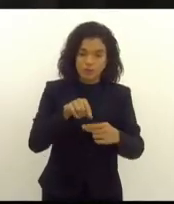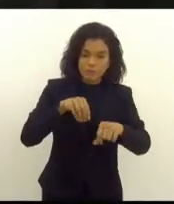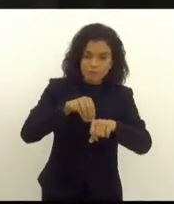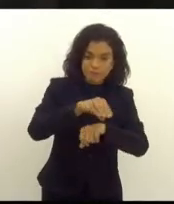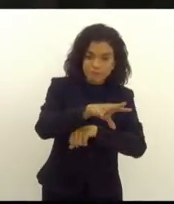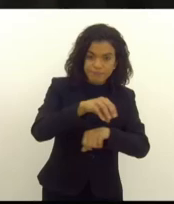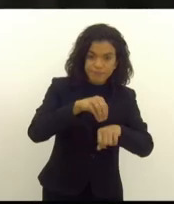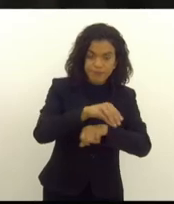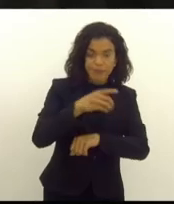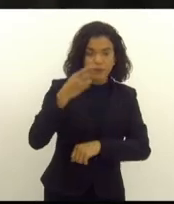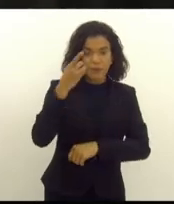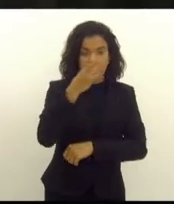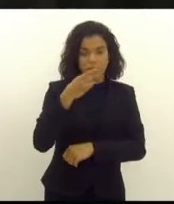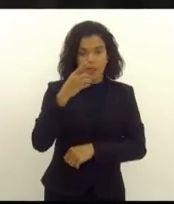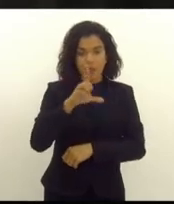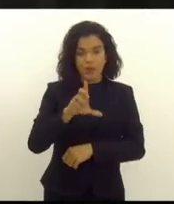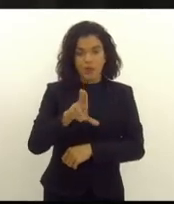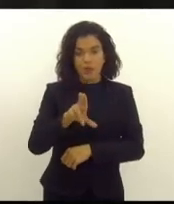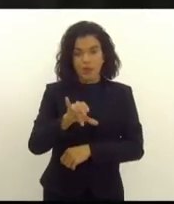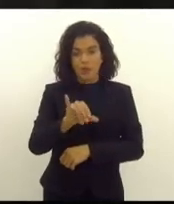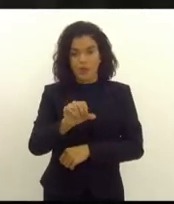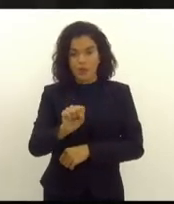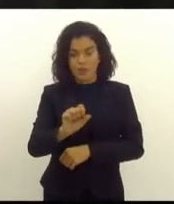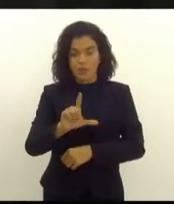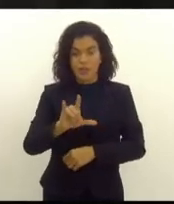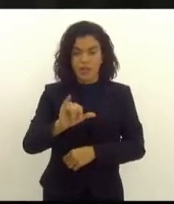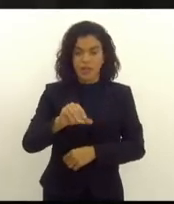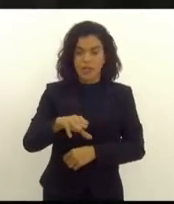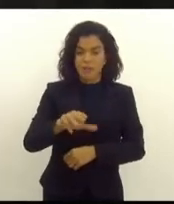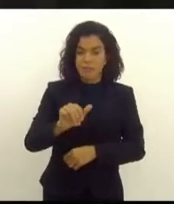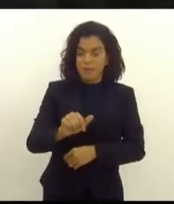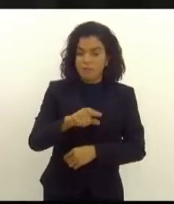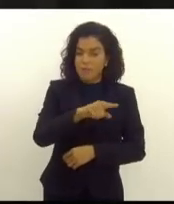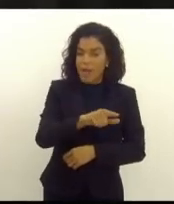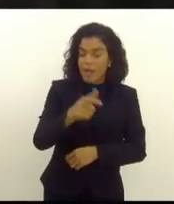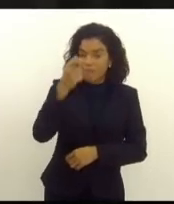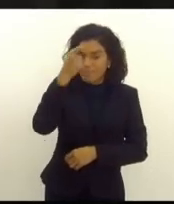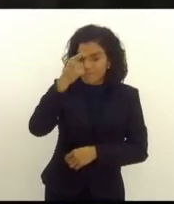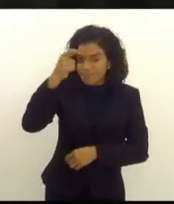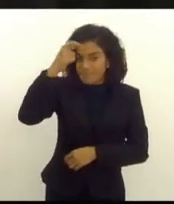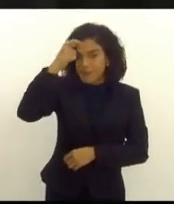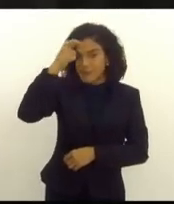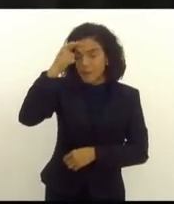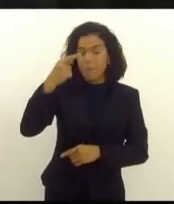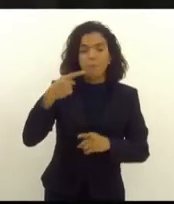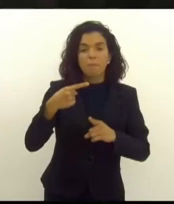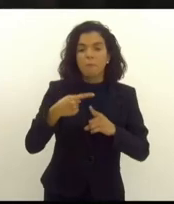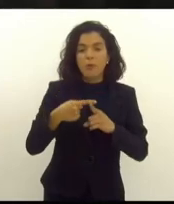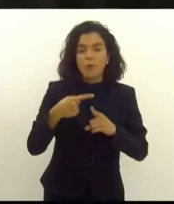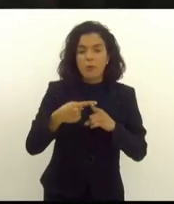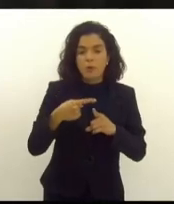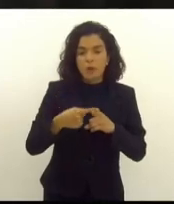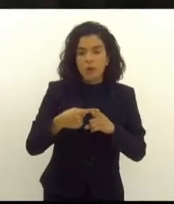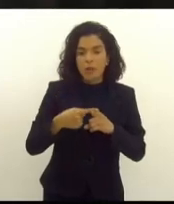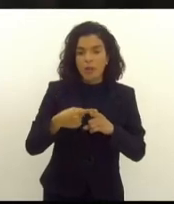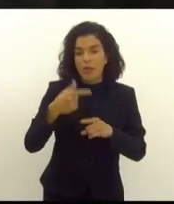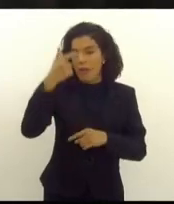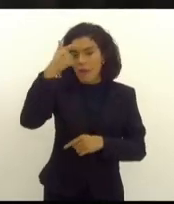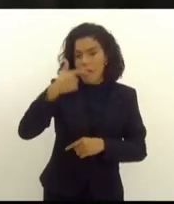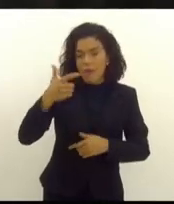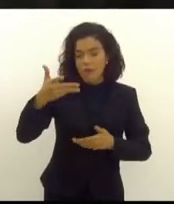Luiz Lima para que ele esteja completamente ciente do porque que eu estou sendo